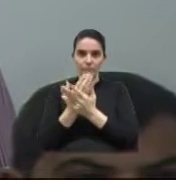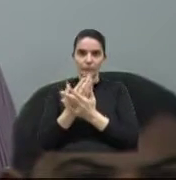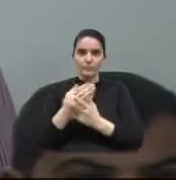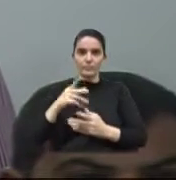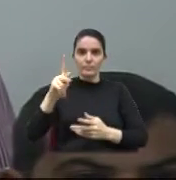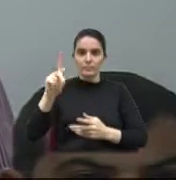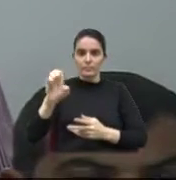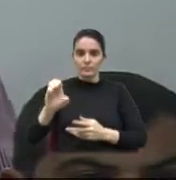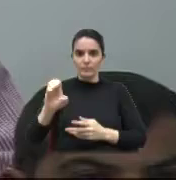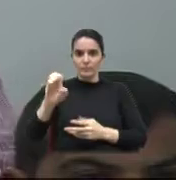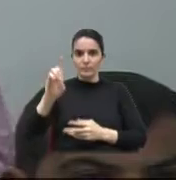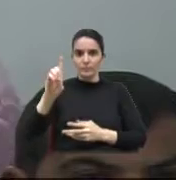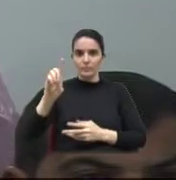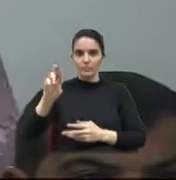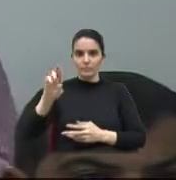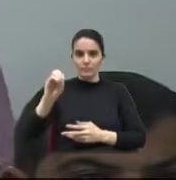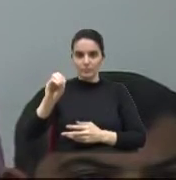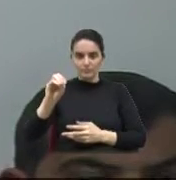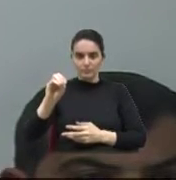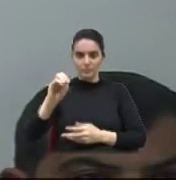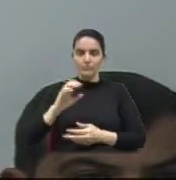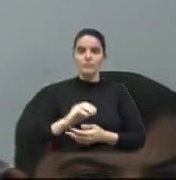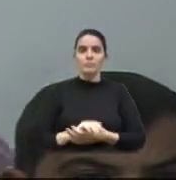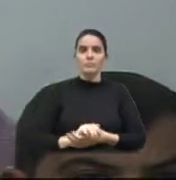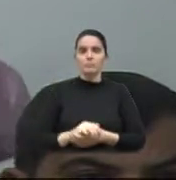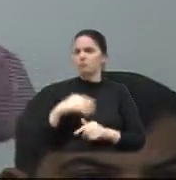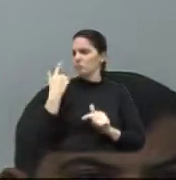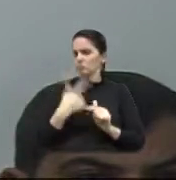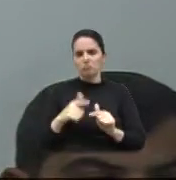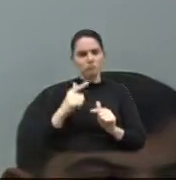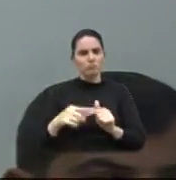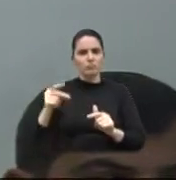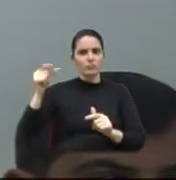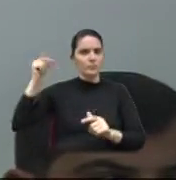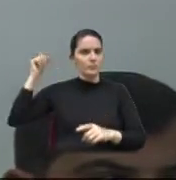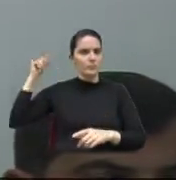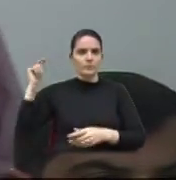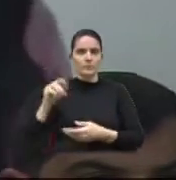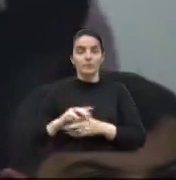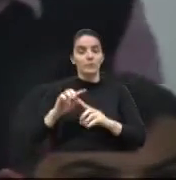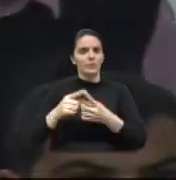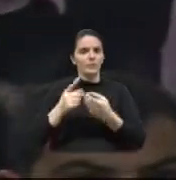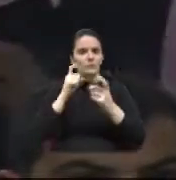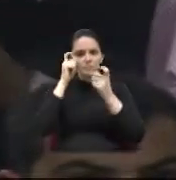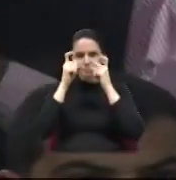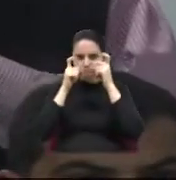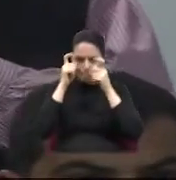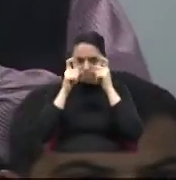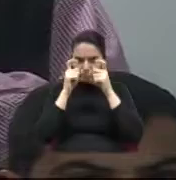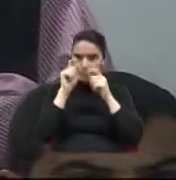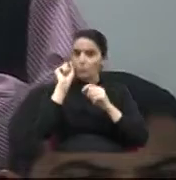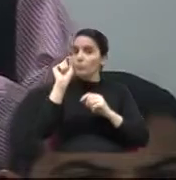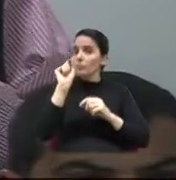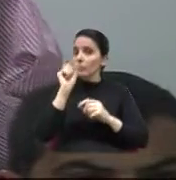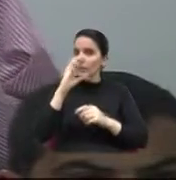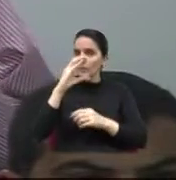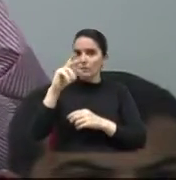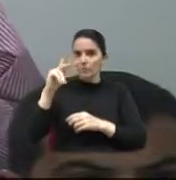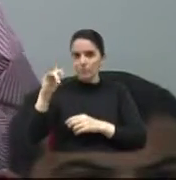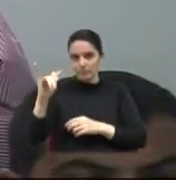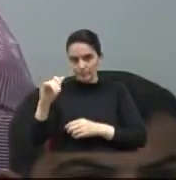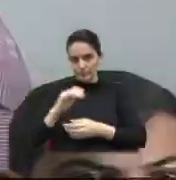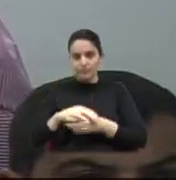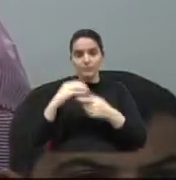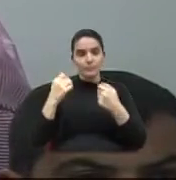Pedrinho Quil. Então, realmente, não tem problema, o tempo não tem nada disso. Mas eu tenho uma preocupação com relação a isso. A CPI, para ser